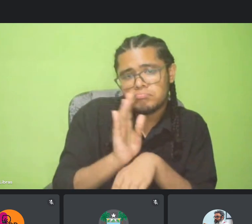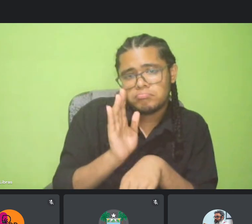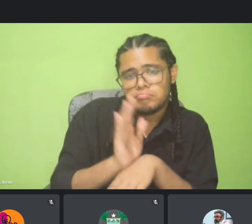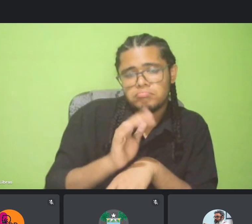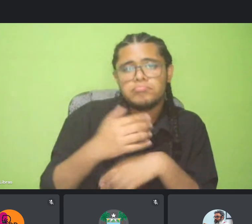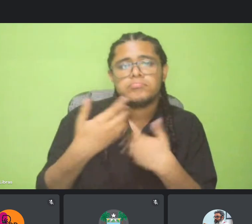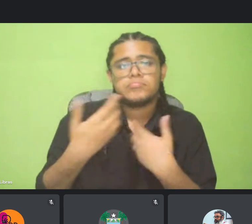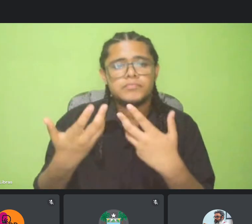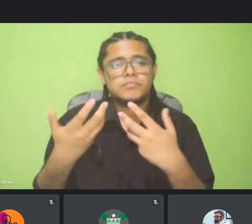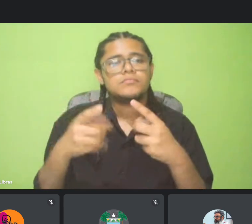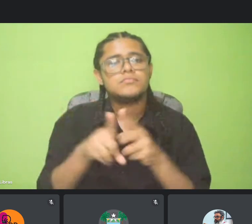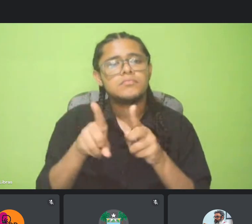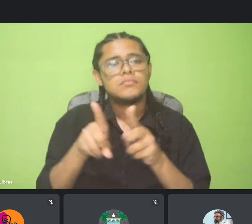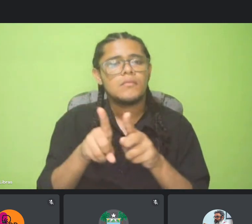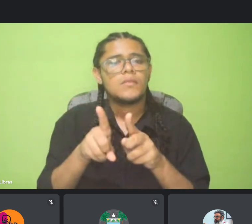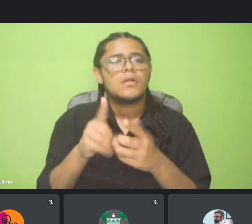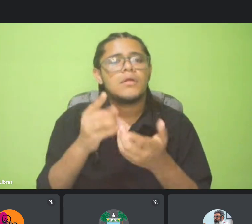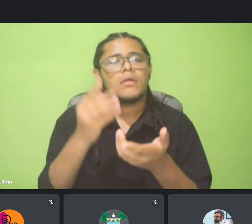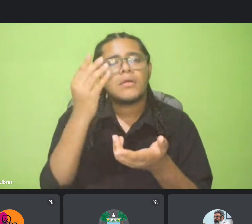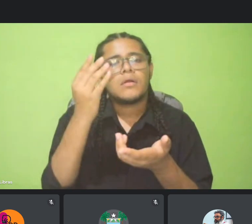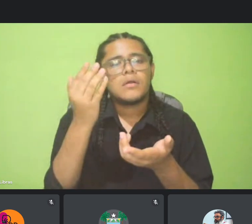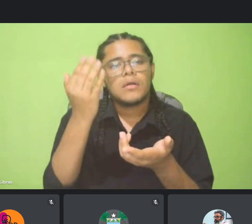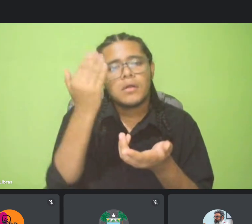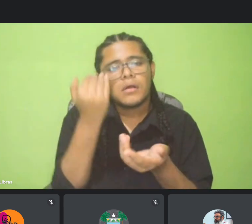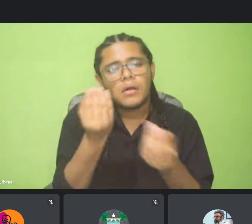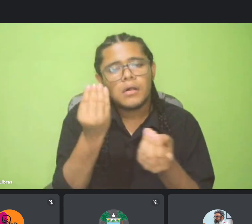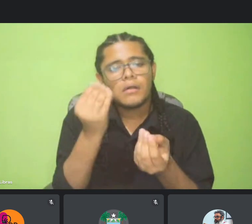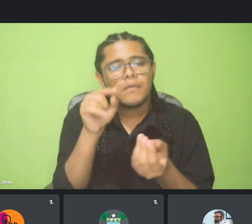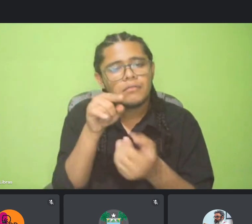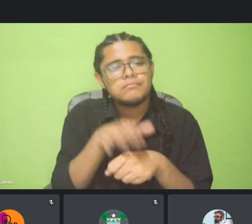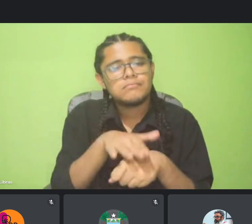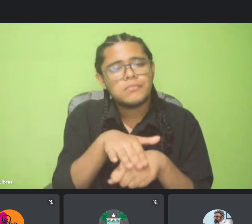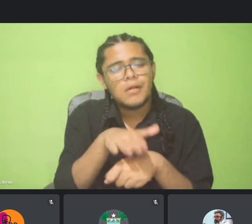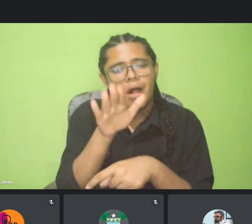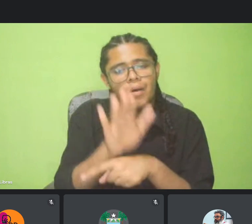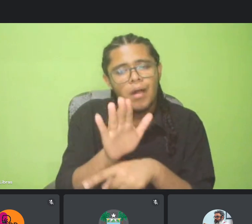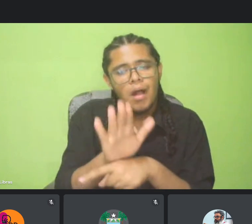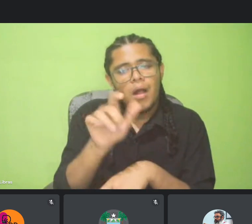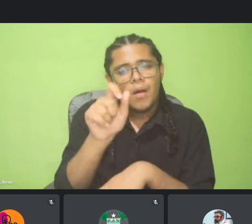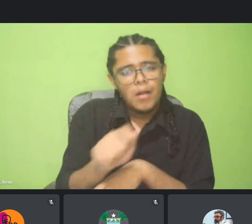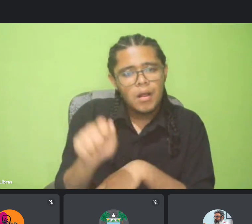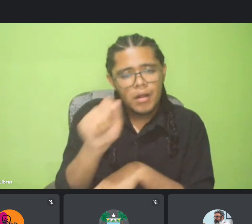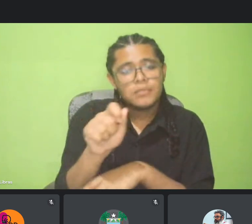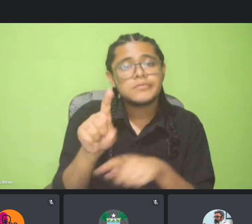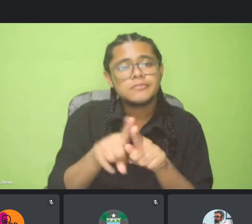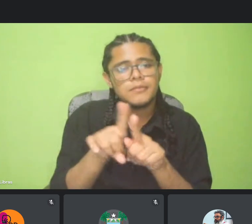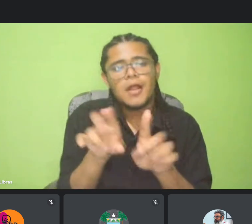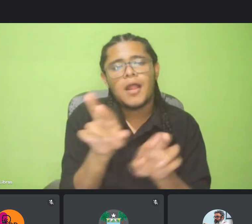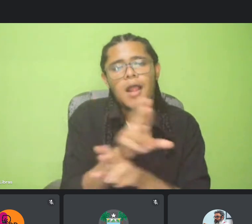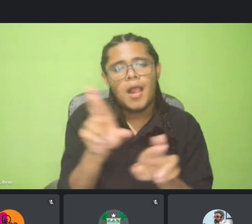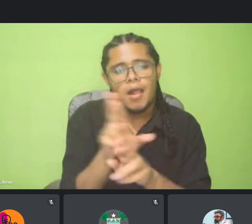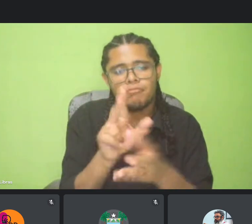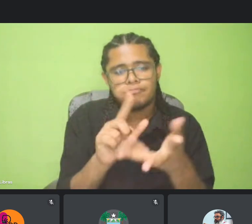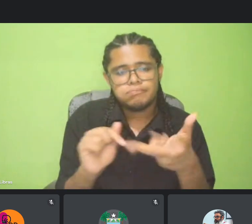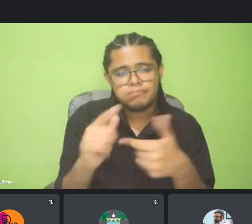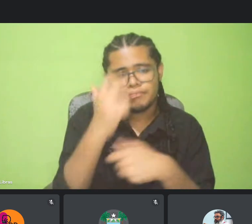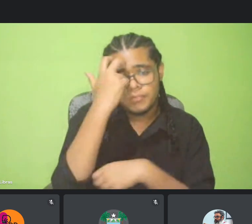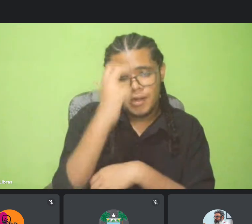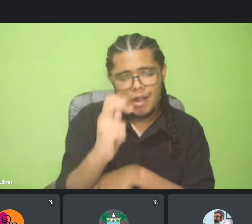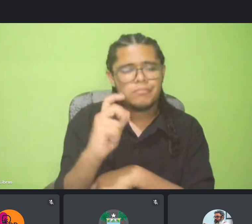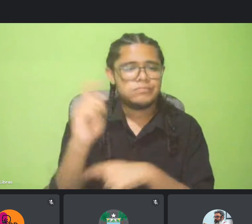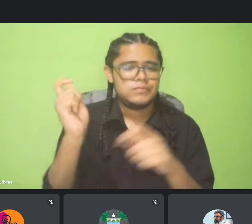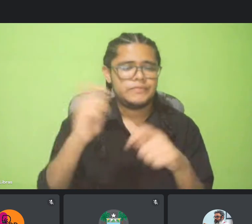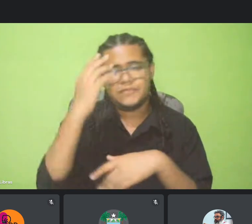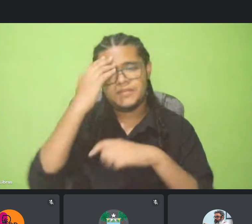na Associação Psicodélica do Brasil com as questões culturais para a gente poder entender esses caminhos, certo?